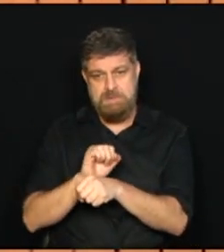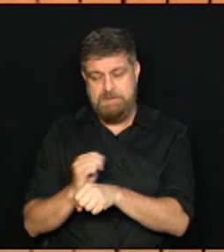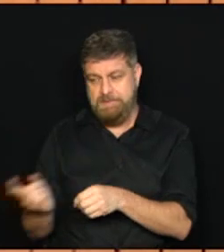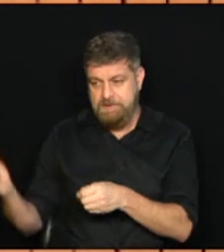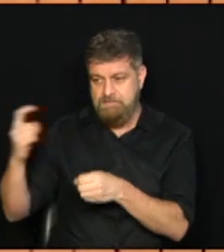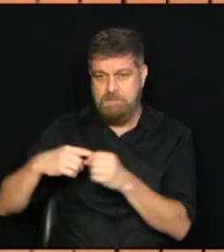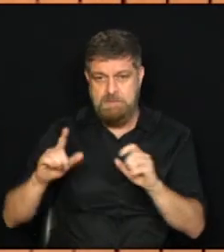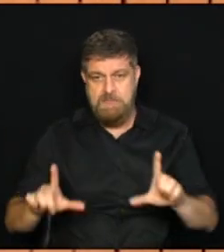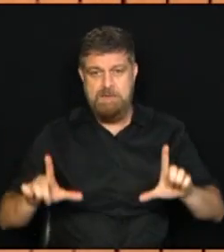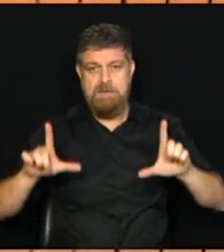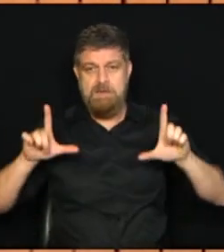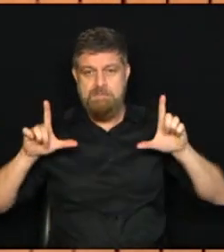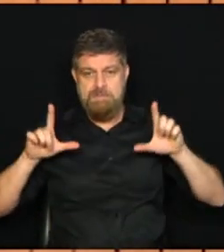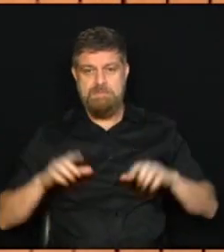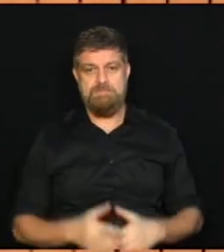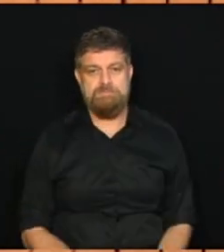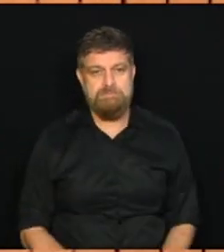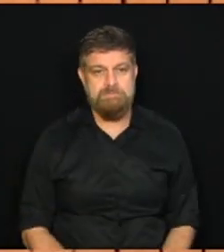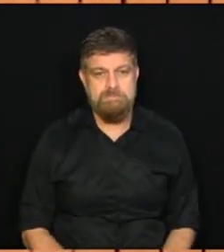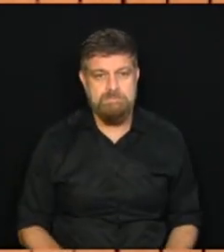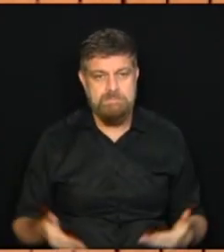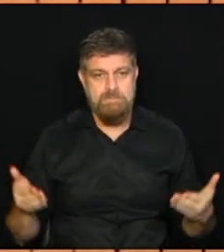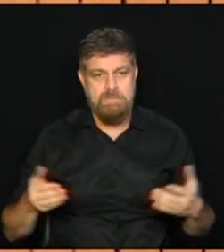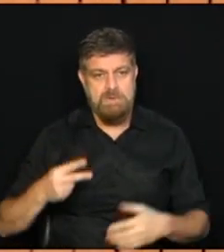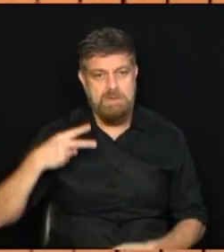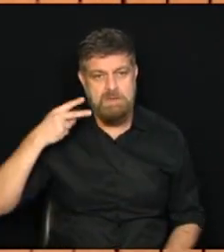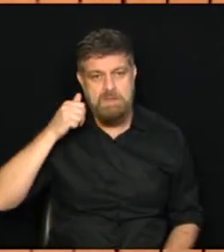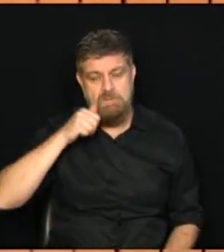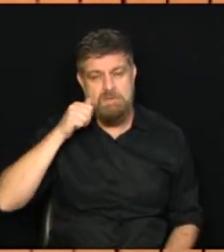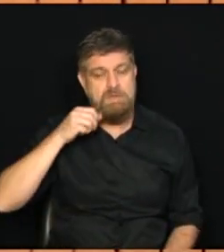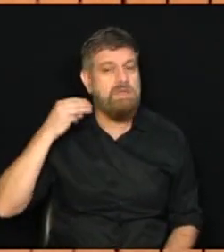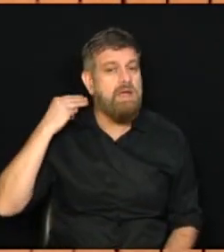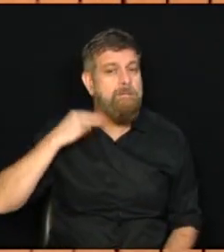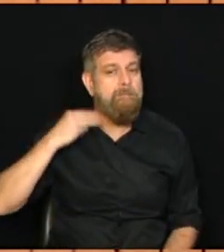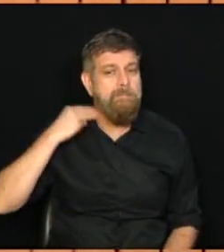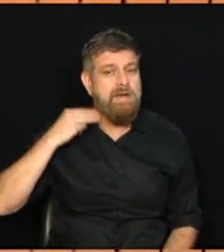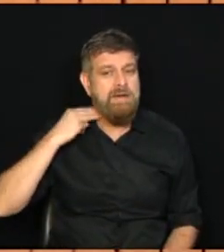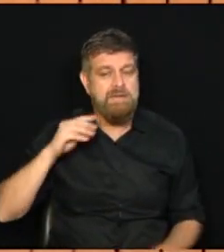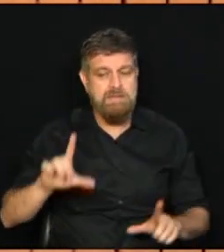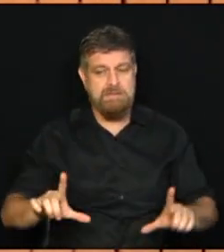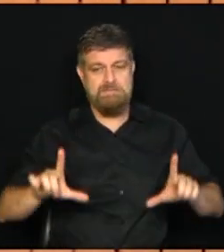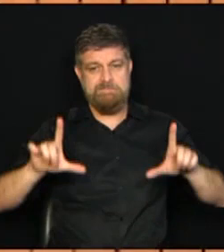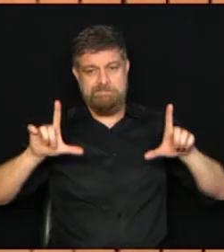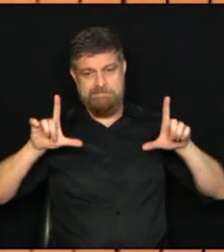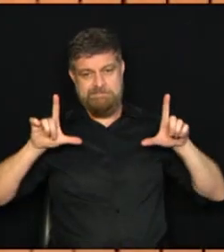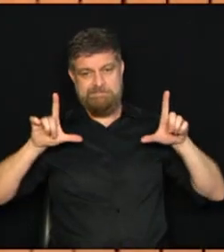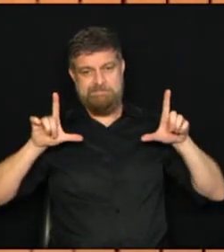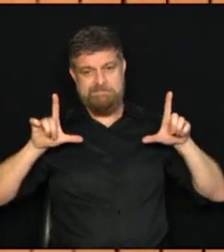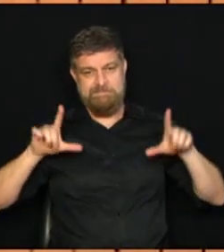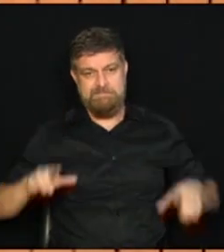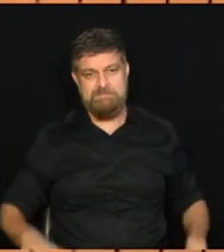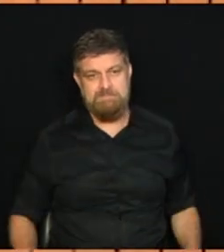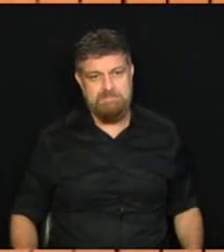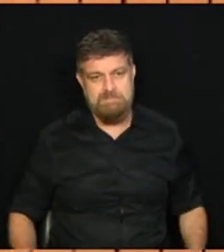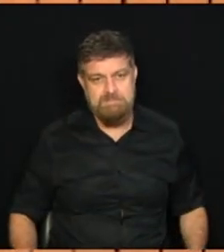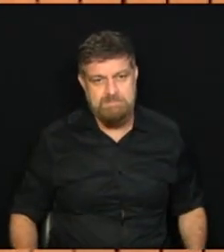dela. Vereadora Mariana Conte, agora acompanhando pela nossa